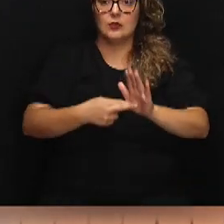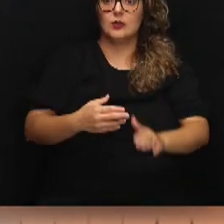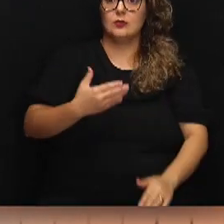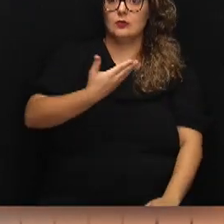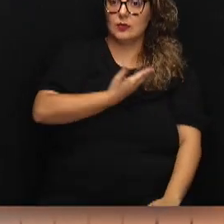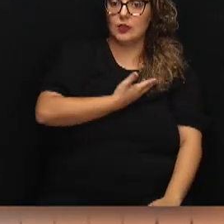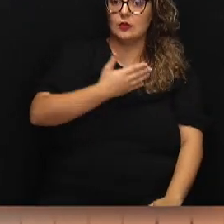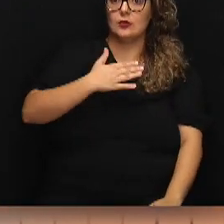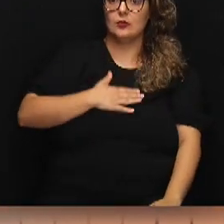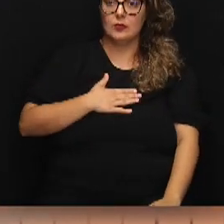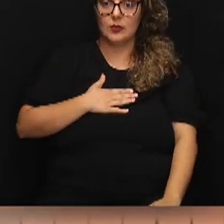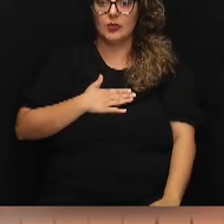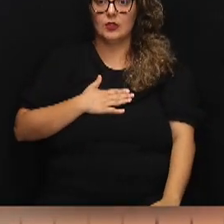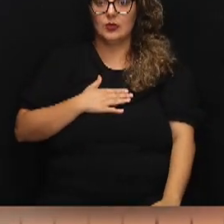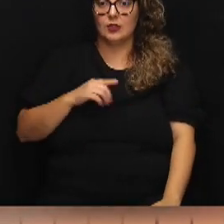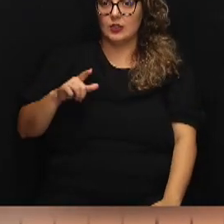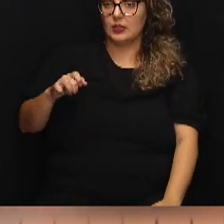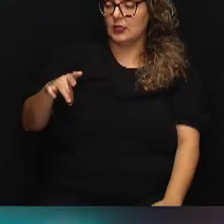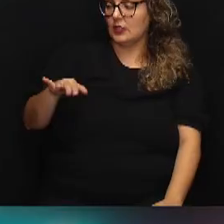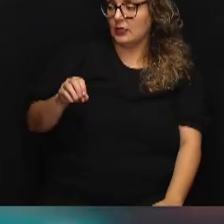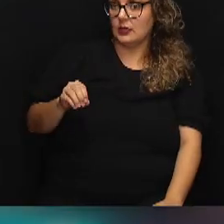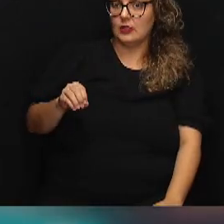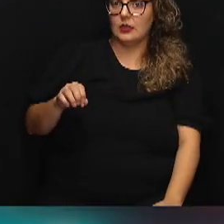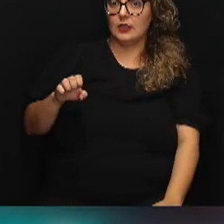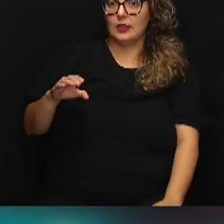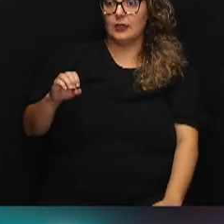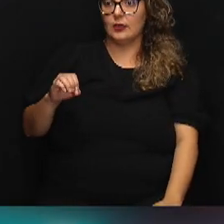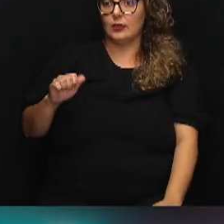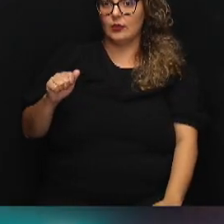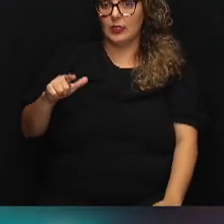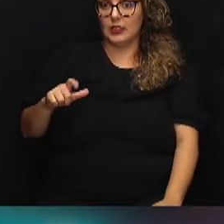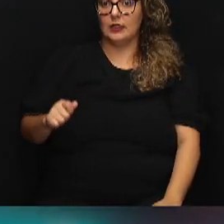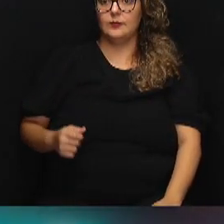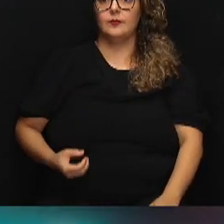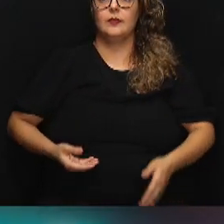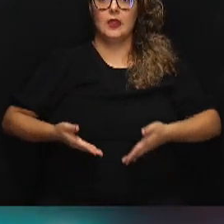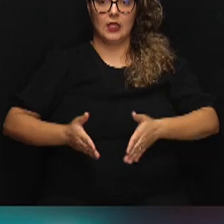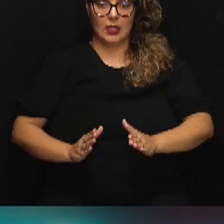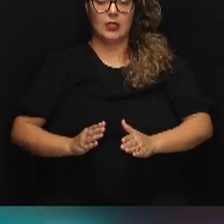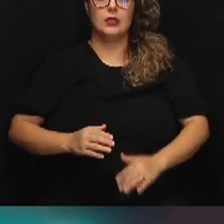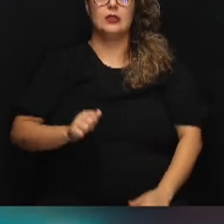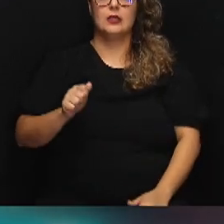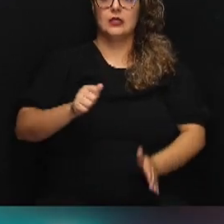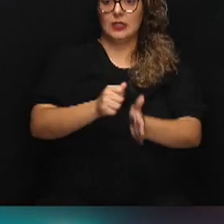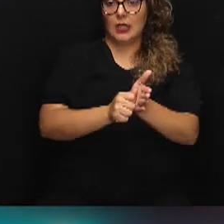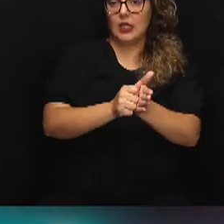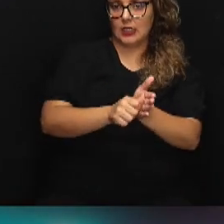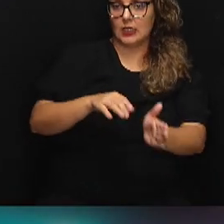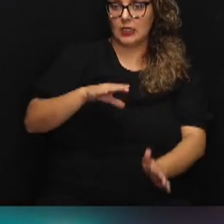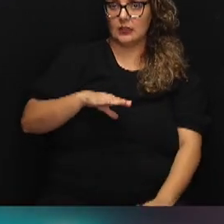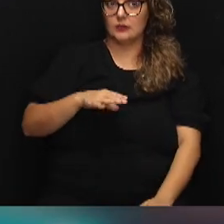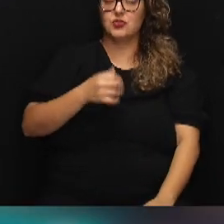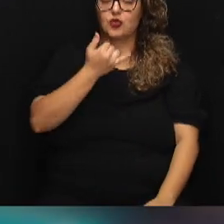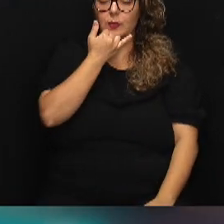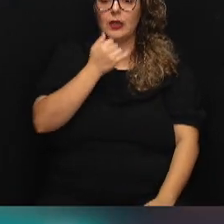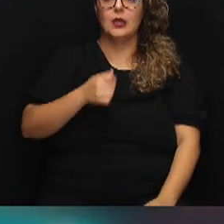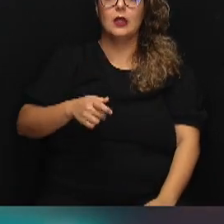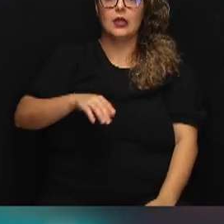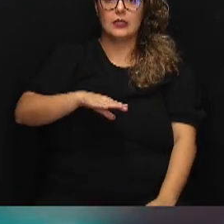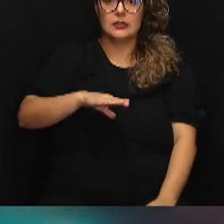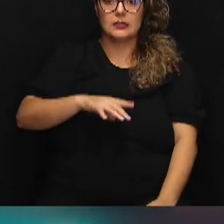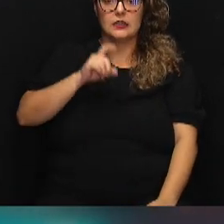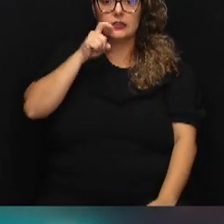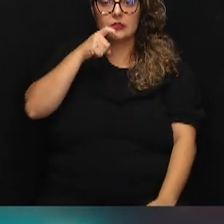amigo Leandro, da Ecoala. Augusto nasceu em Araras, mas desde os 22 anos mora na cidade de